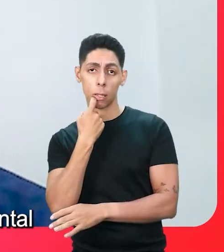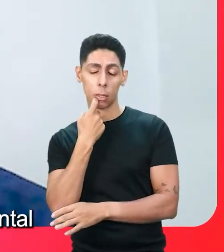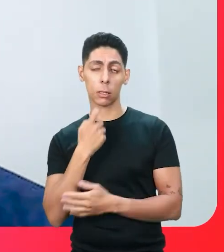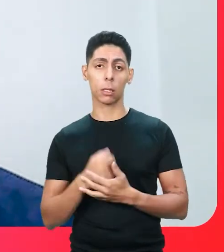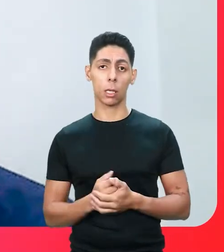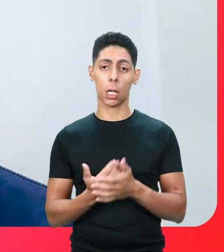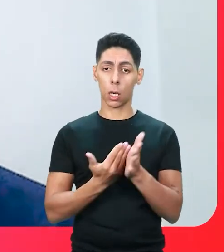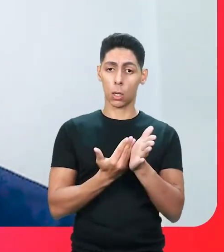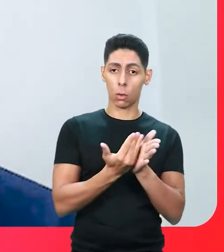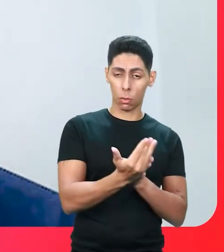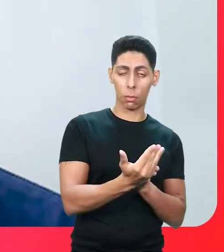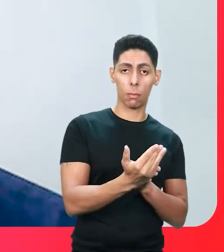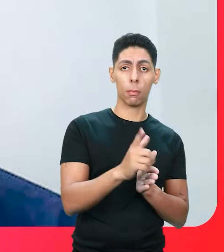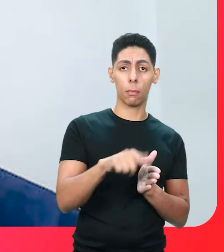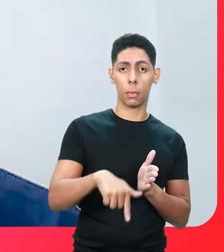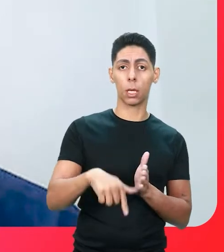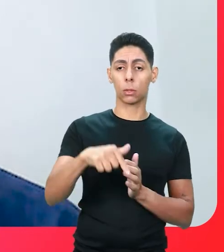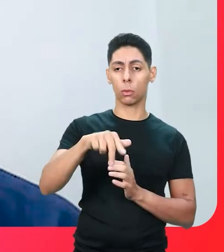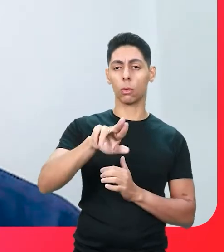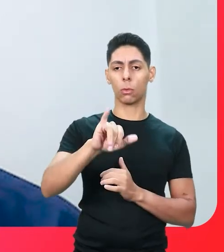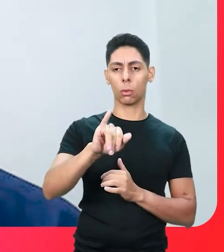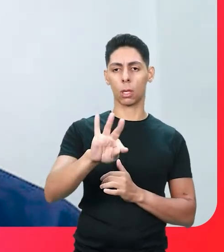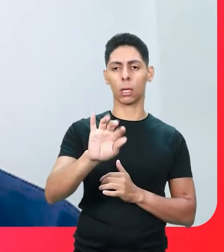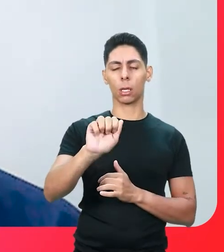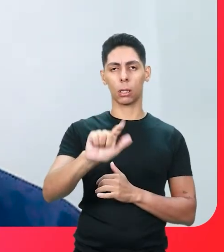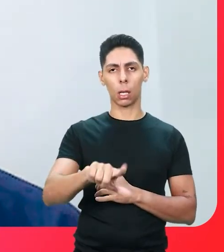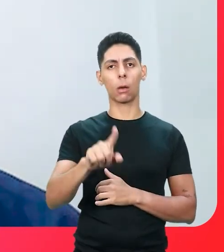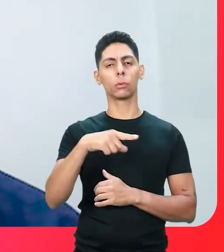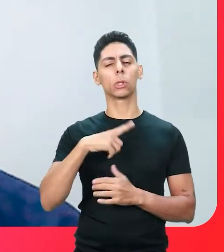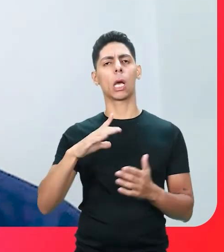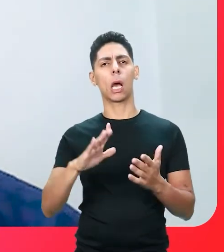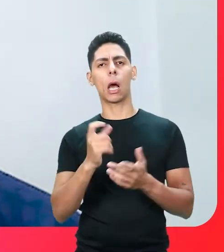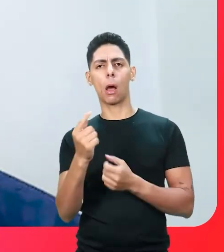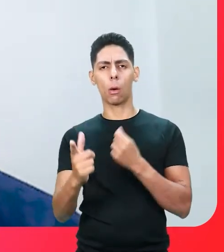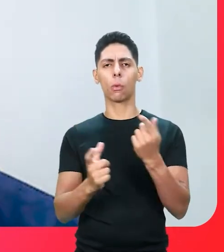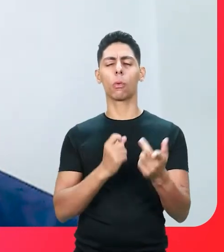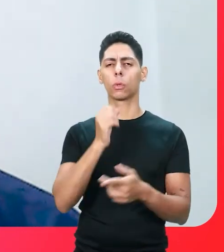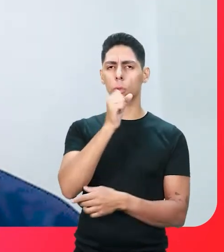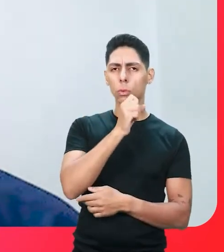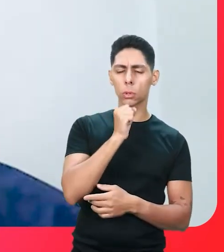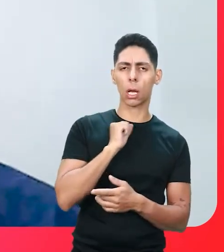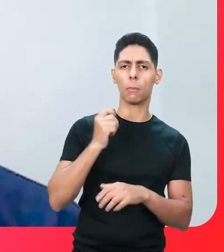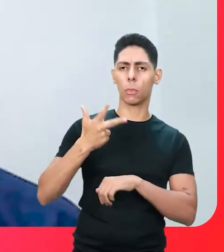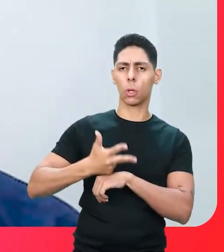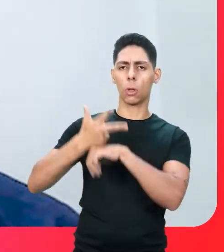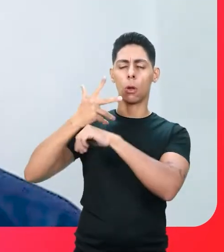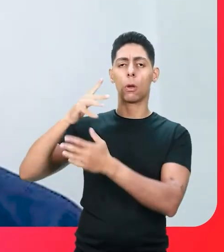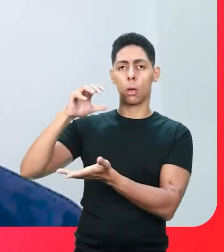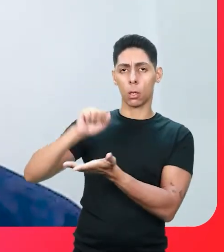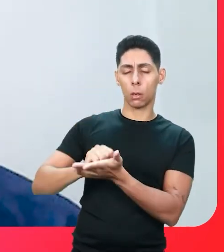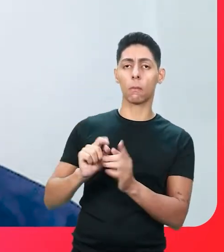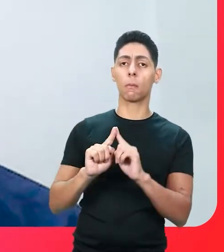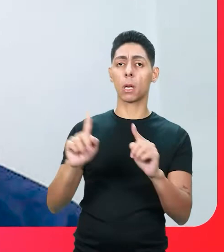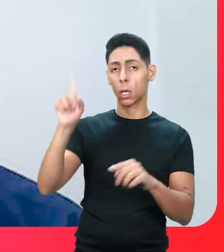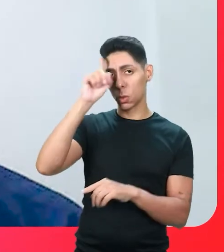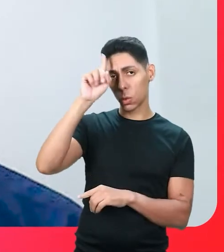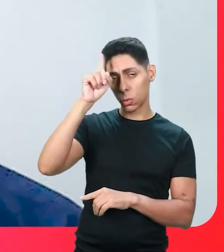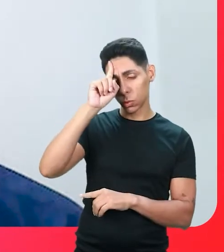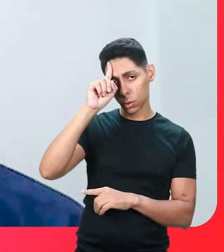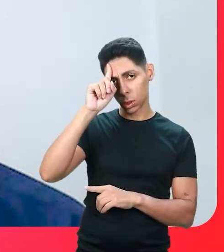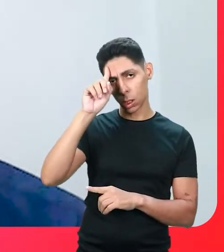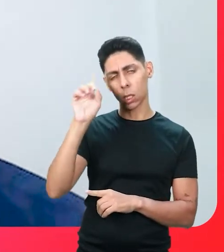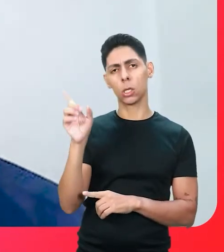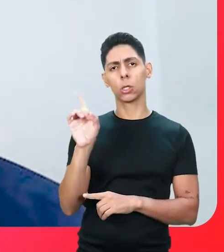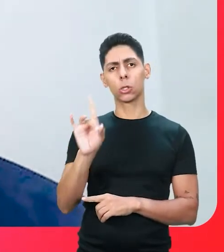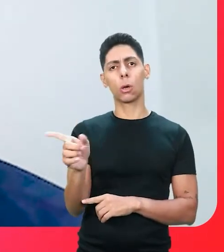do Quintal, ele tinha uma edição aos sábados também que eu pré-gravava. Era sábado, gravava, era todos os dias, menos nas